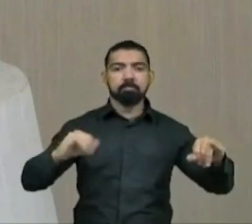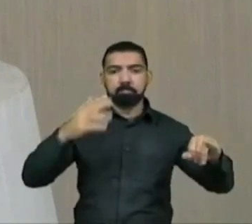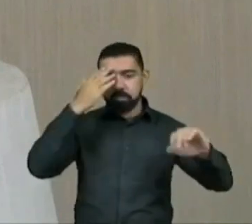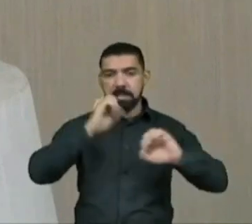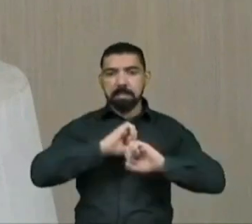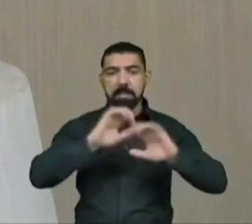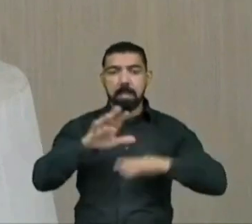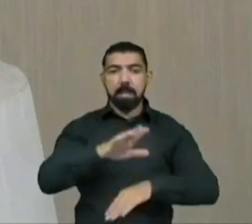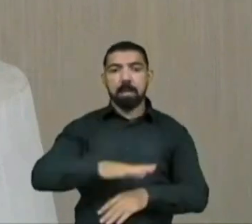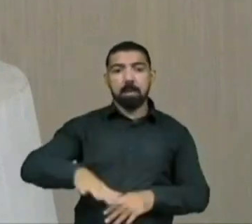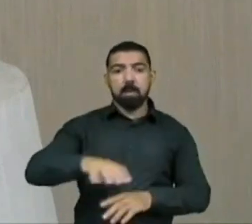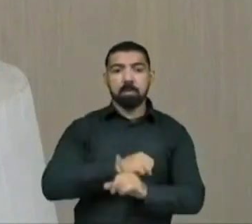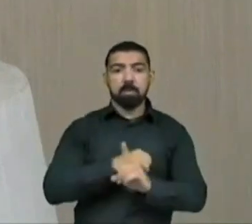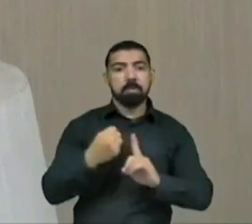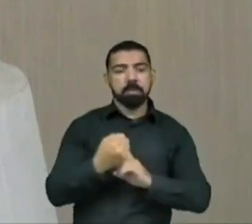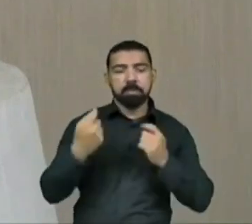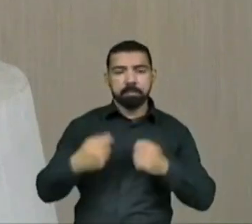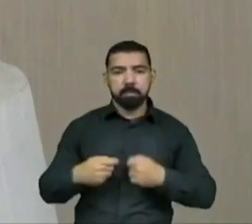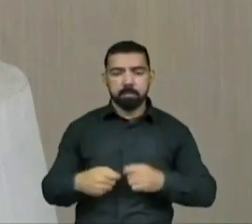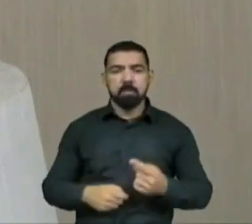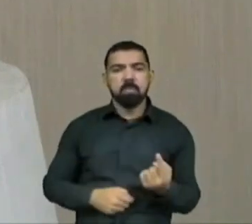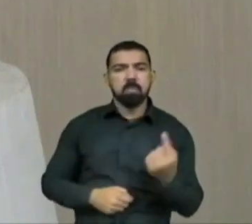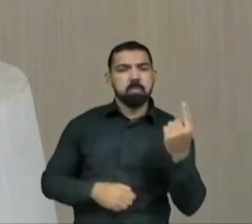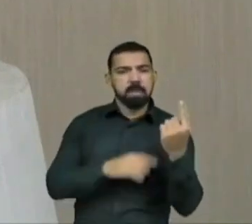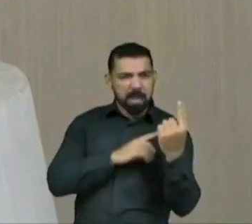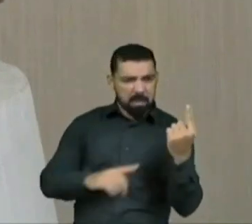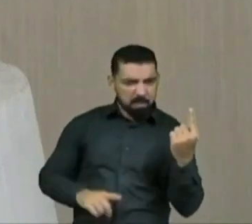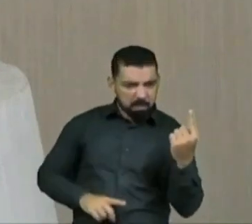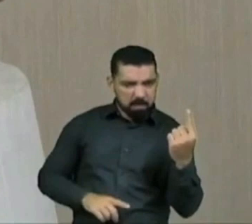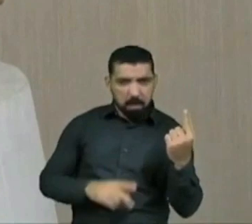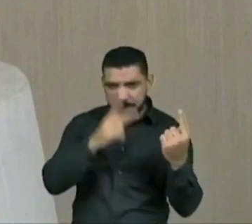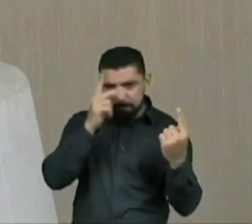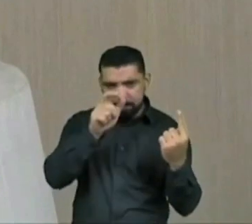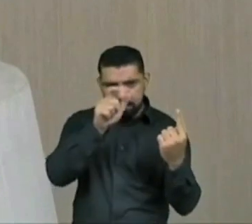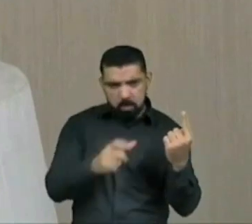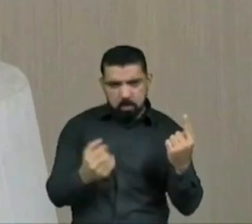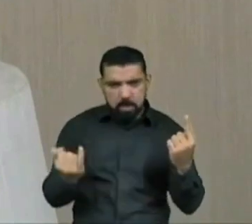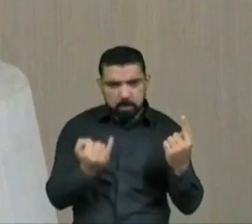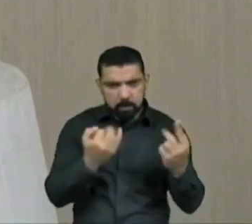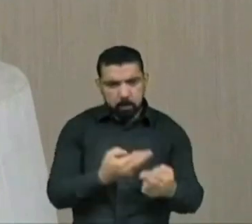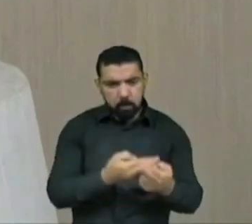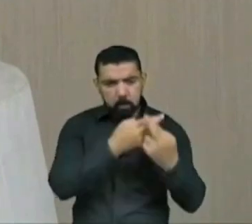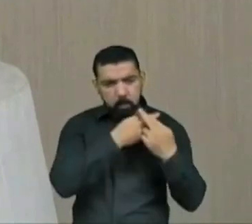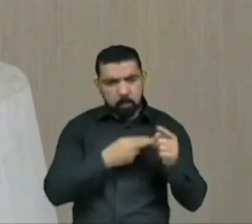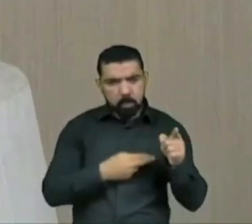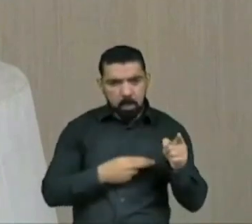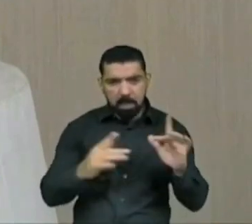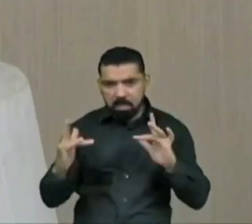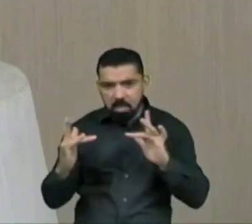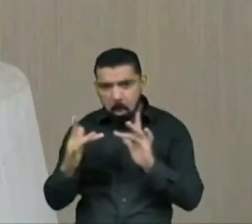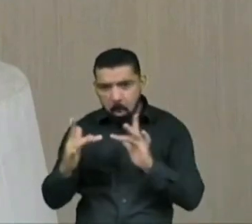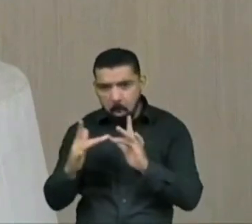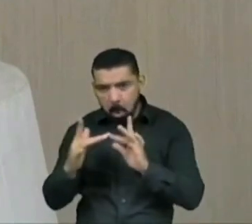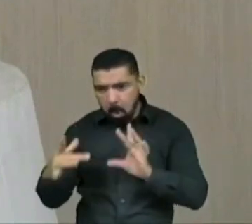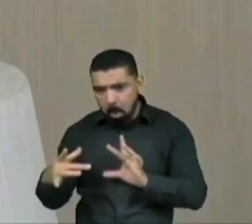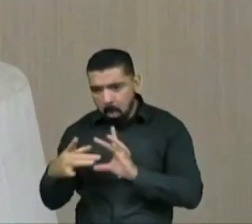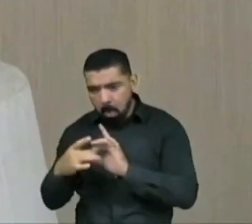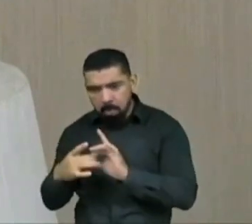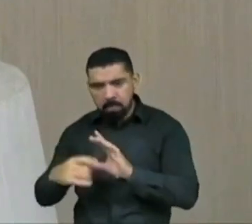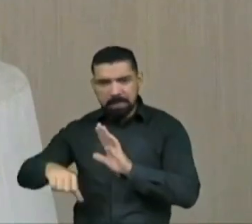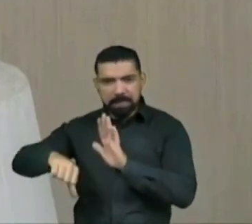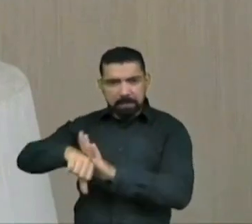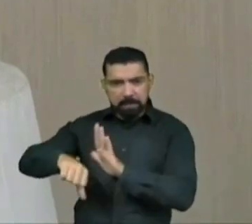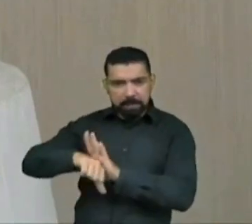grave de um deputado, um parlamentar cearense envolvido com uma das